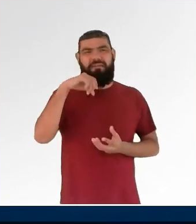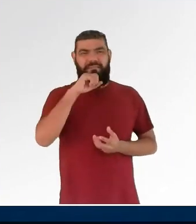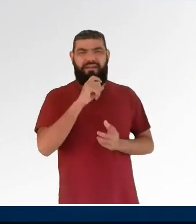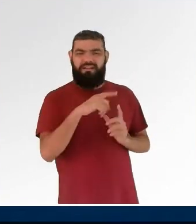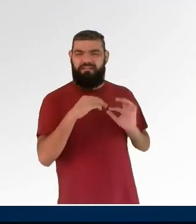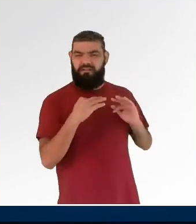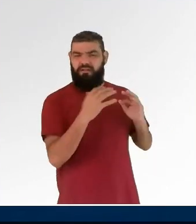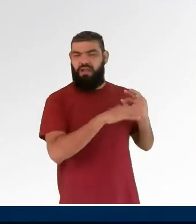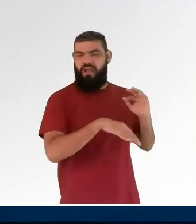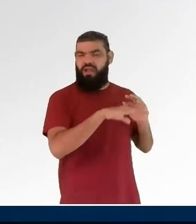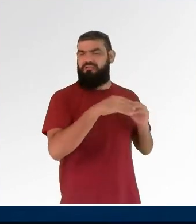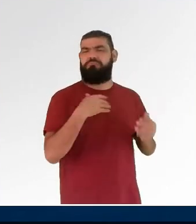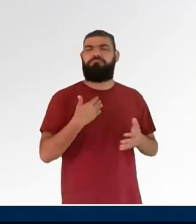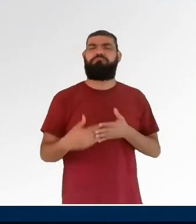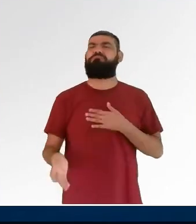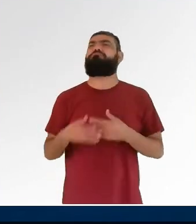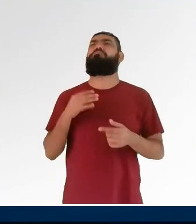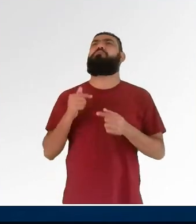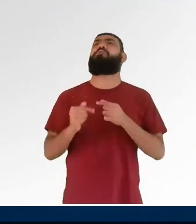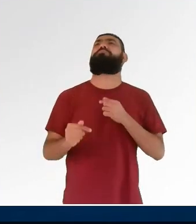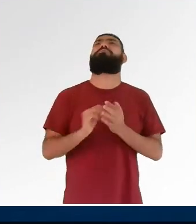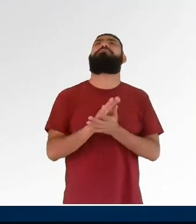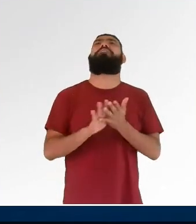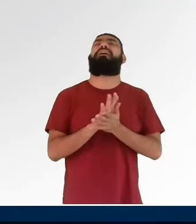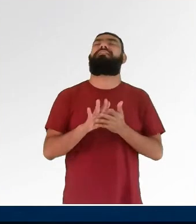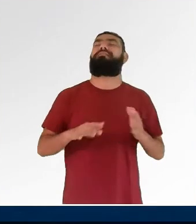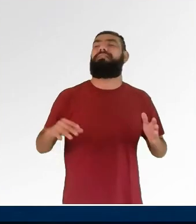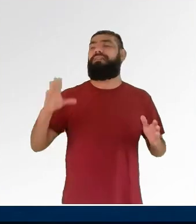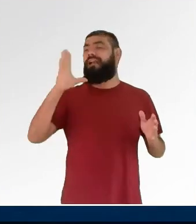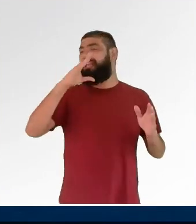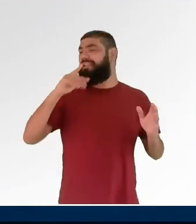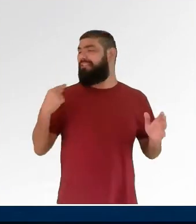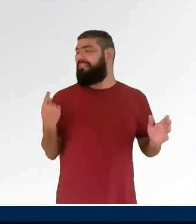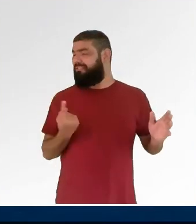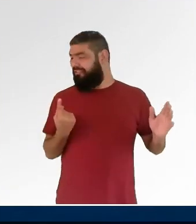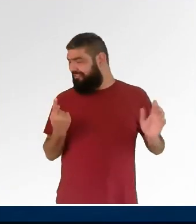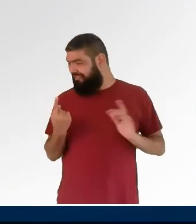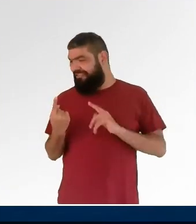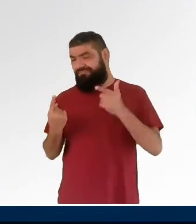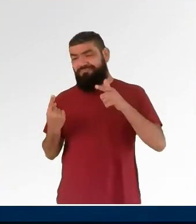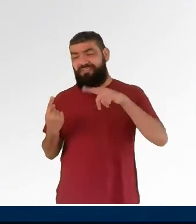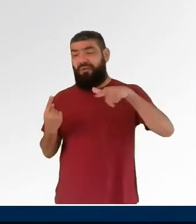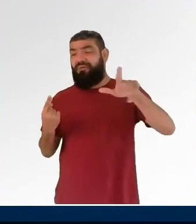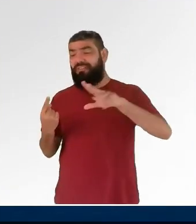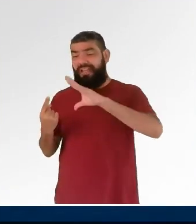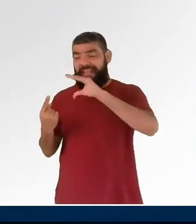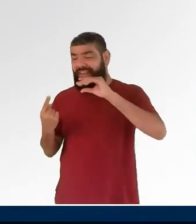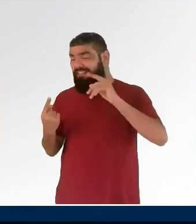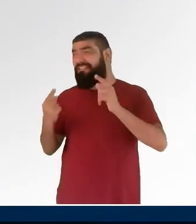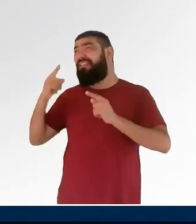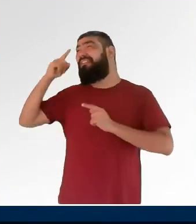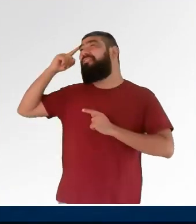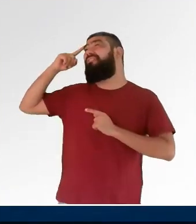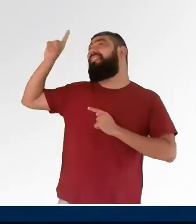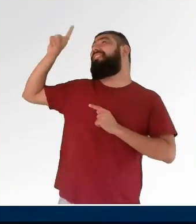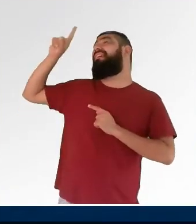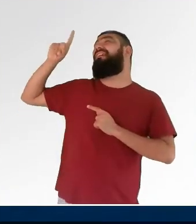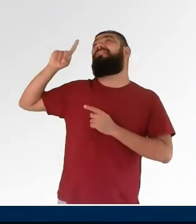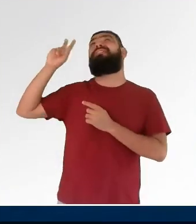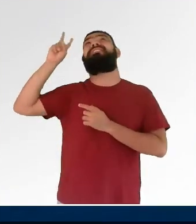não existiam outras crianças, ela inventava histórias, criando personagens para conversar,